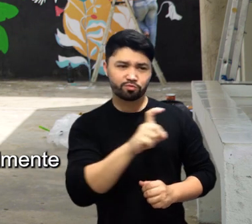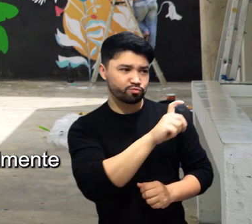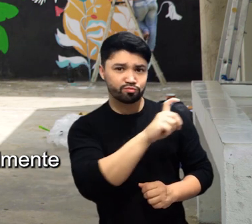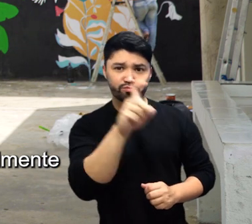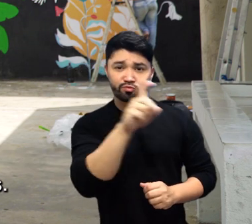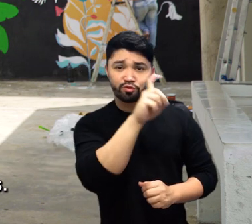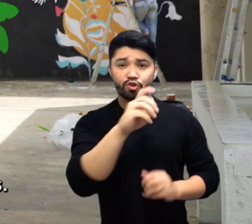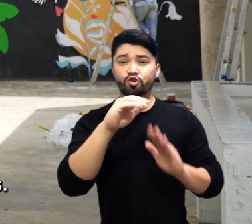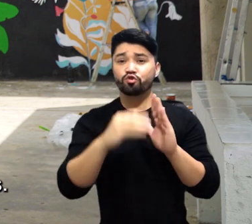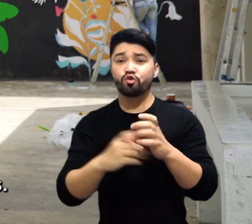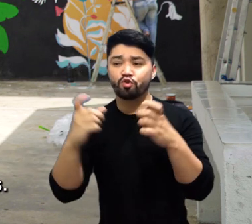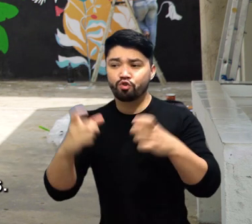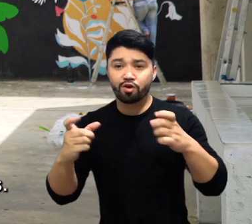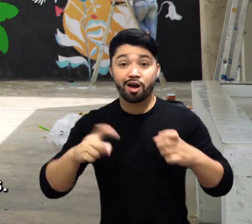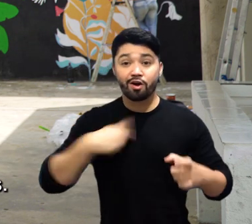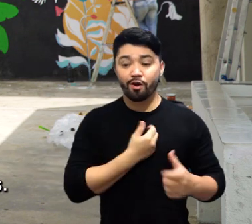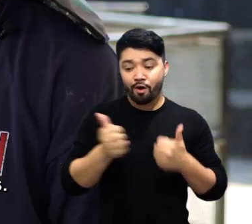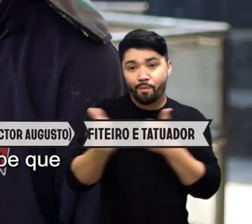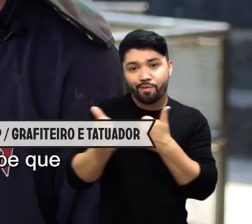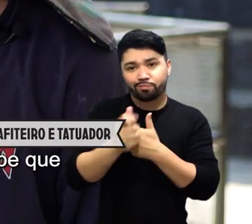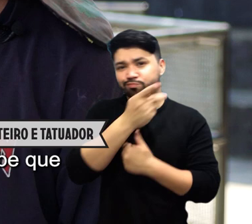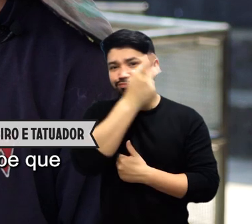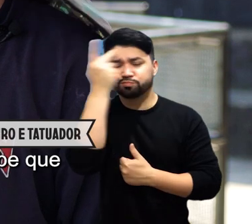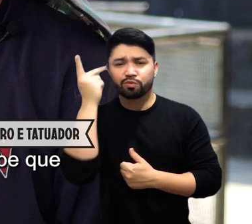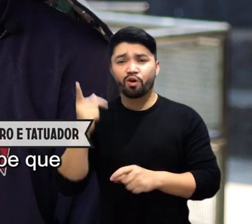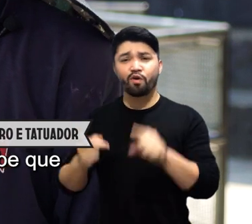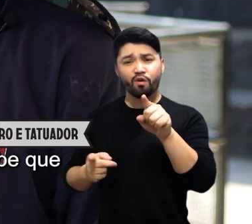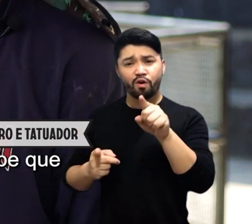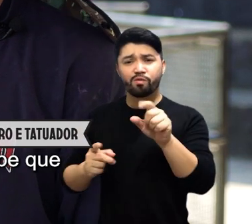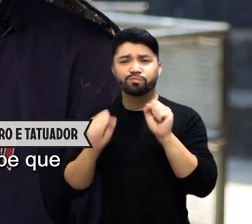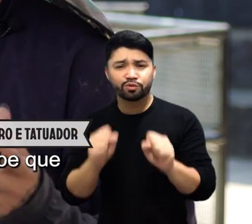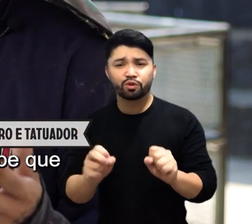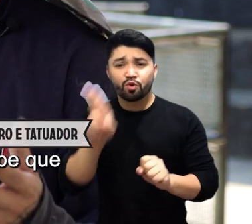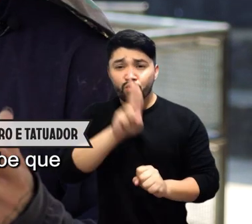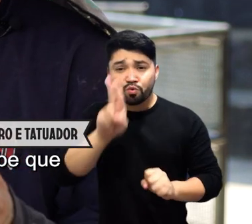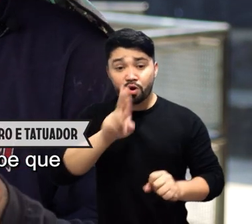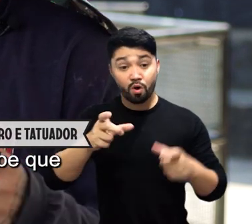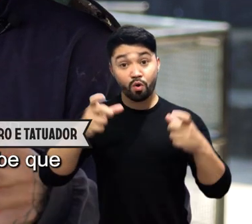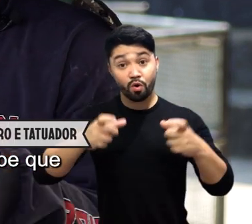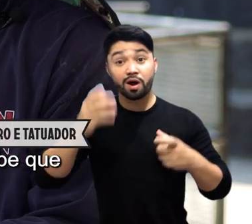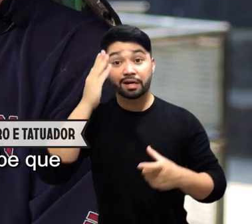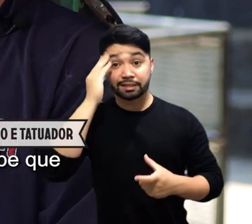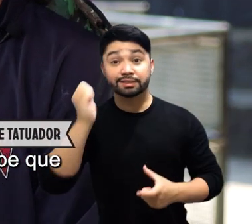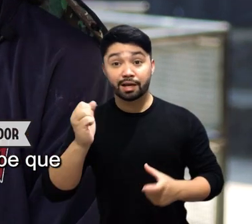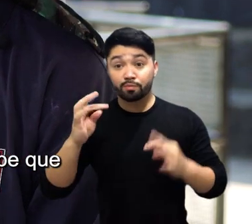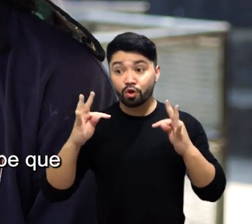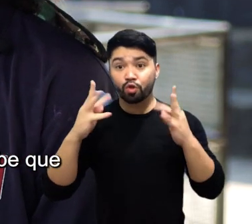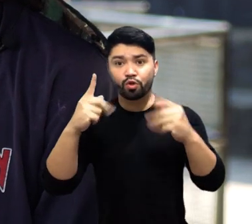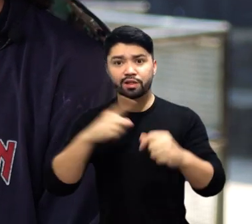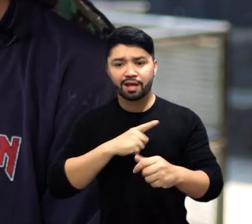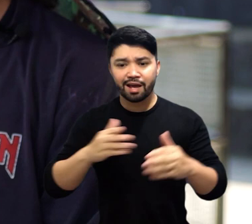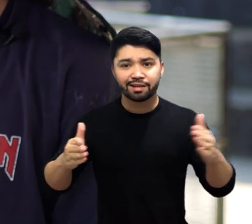áreas periféricas, né, a gente aproxima a arte das pessoas. E você poder usar um espaço que você sabe que todo mundo vai ter acesso àquilo